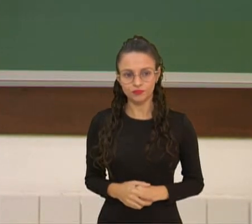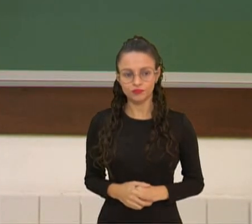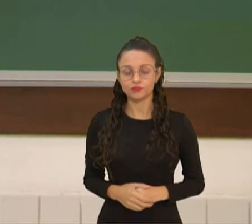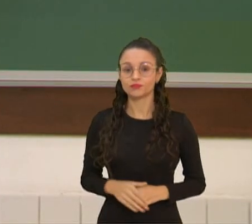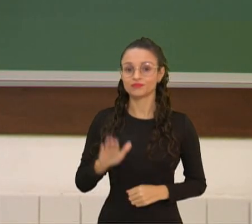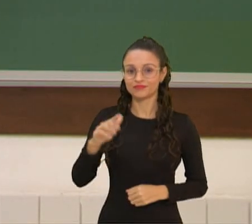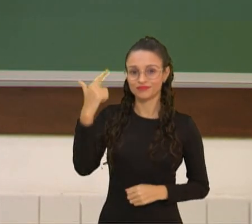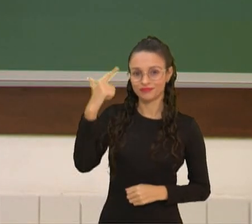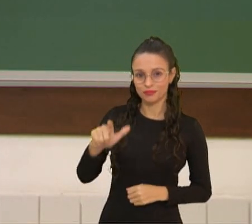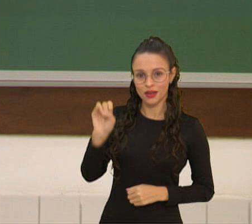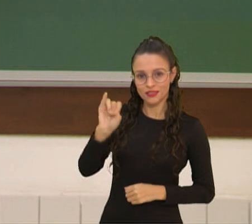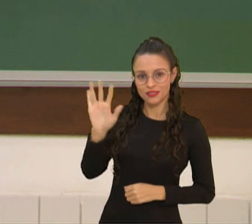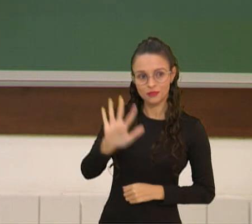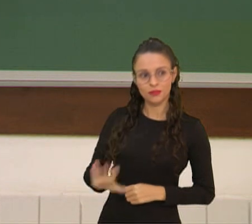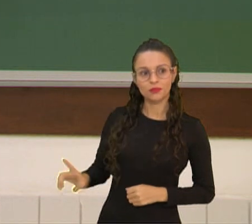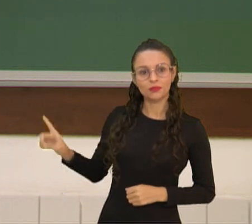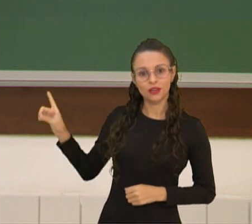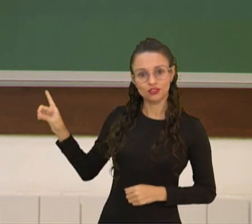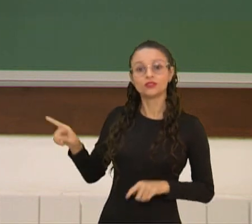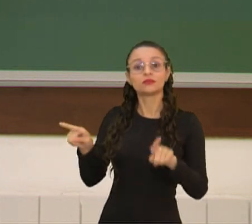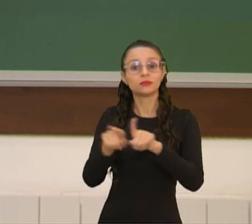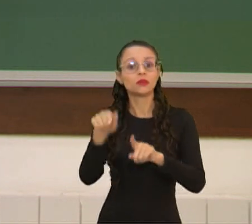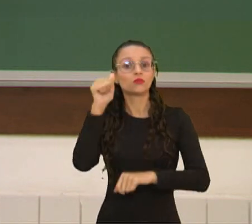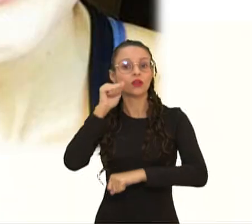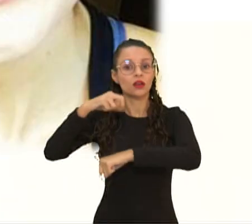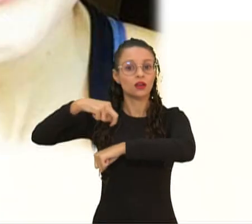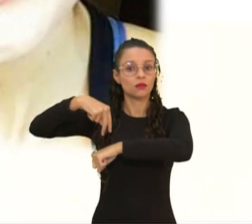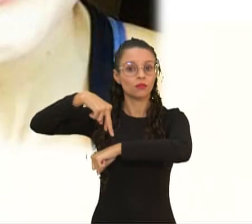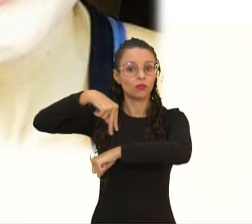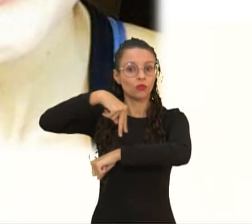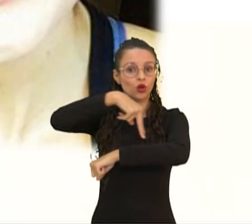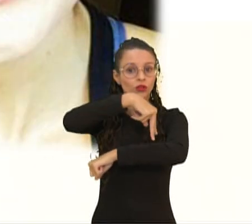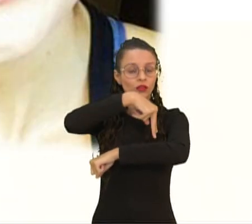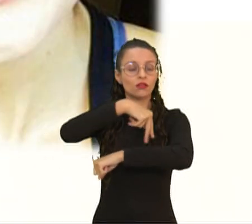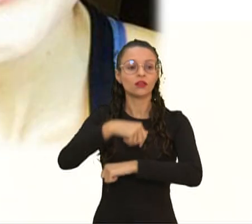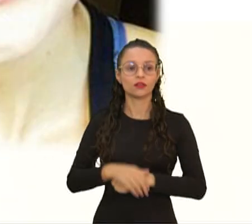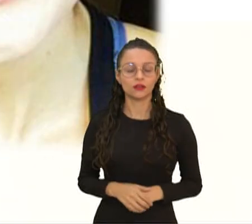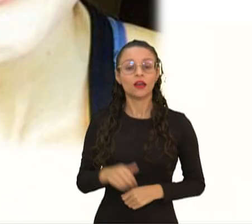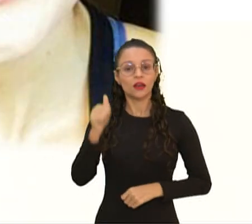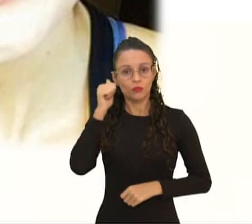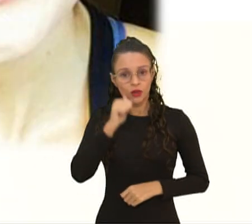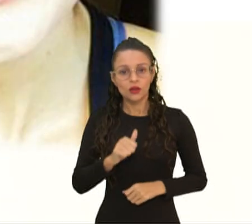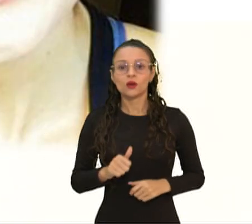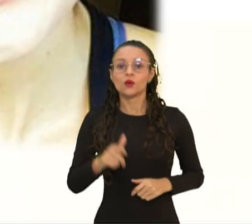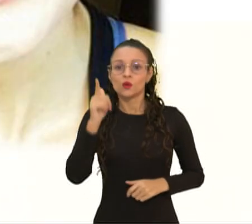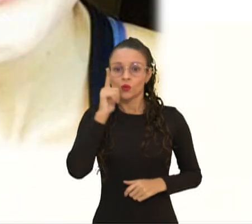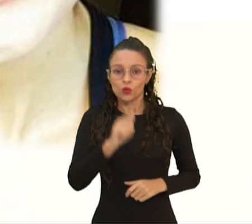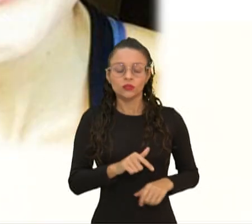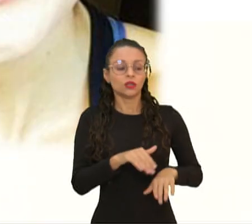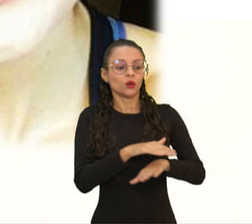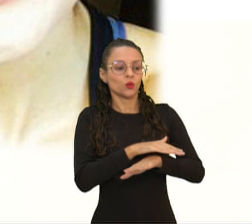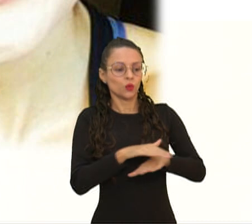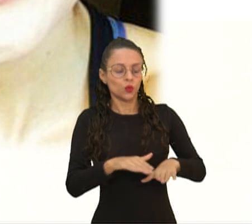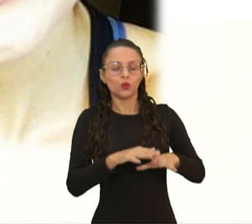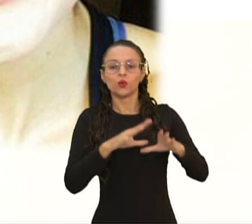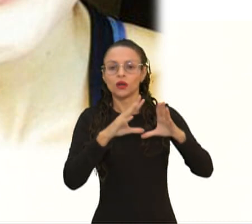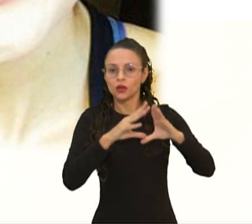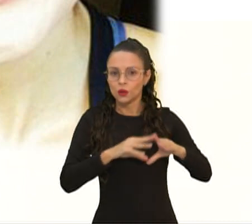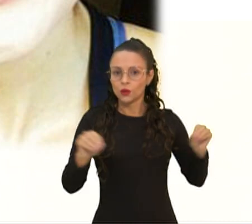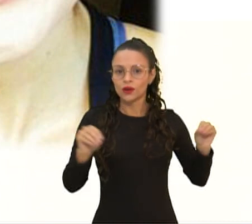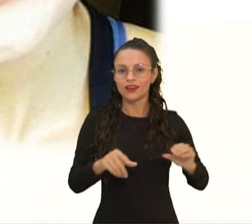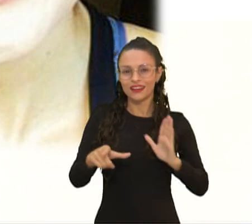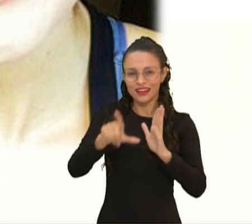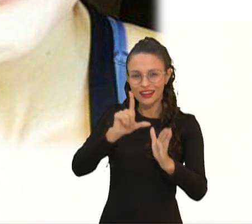mais uma imagem aqui também uma modelo esta super ou anorexia então olha só antes não é o